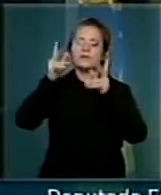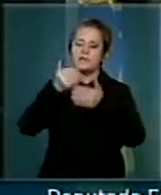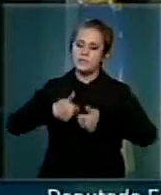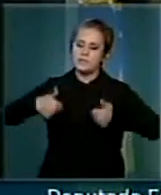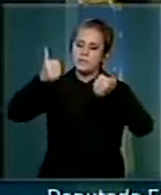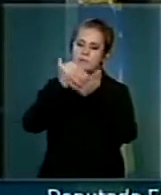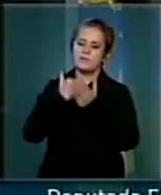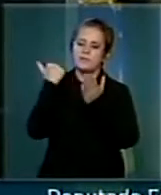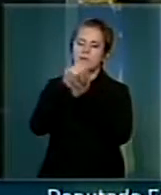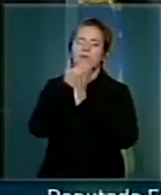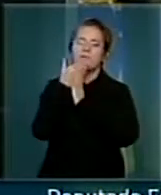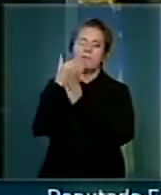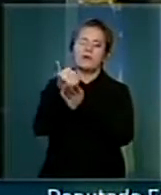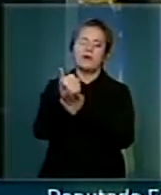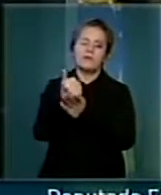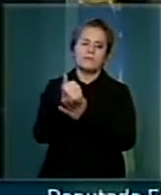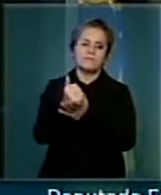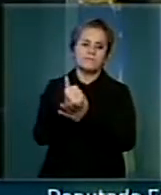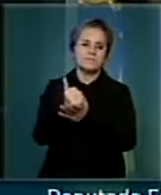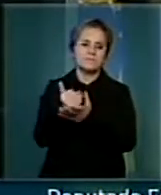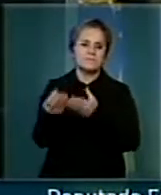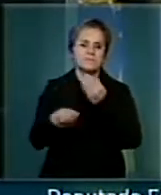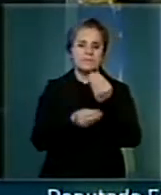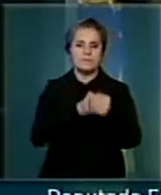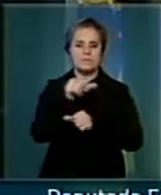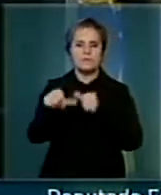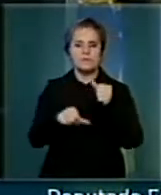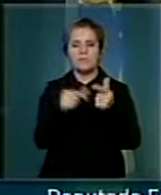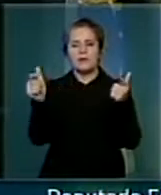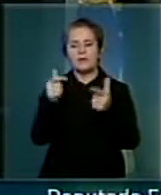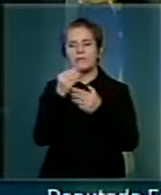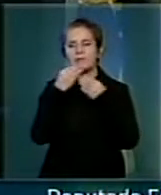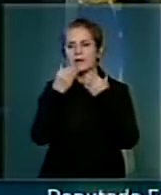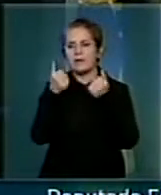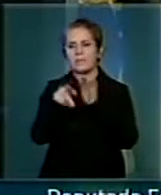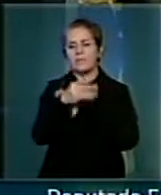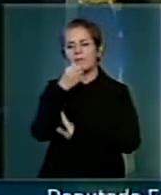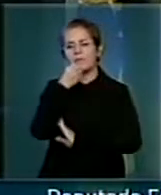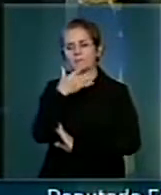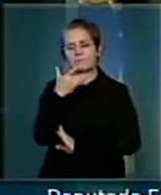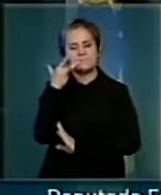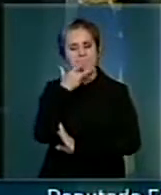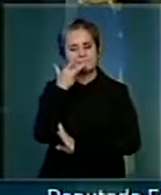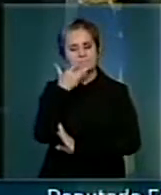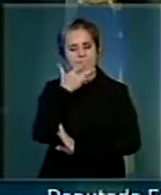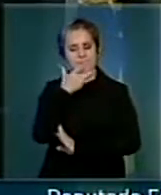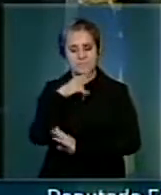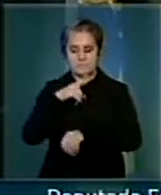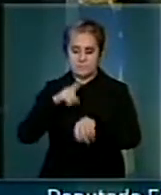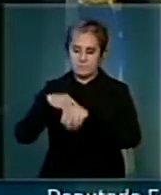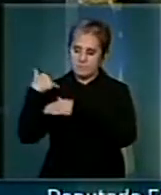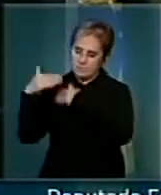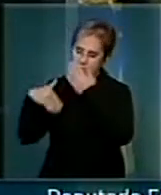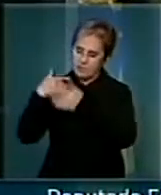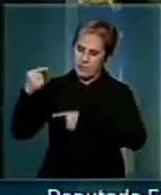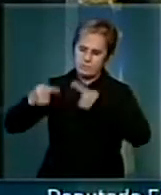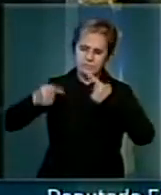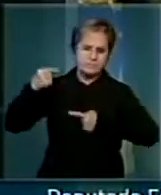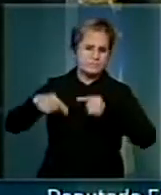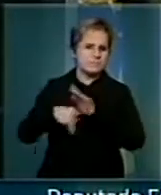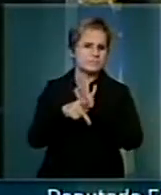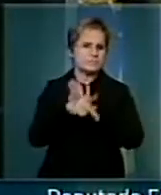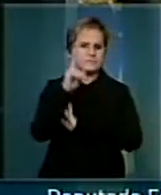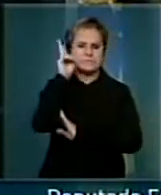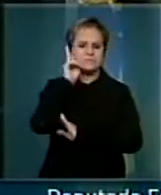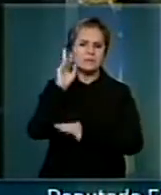próprio tempo e torná-lo um bom lugar para se viver. Nesse período, travamos batalhas históricas